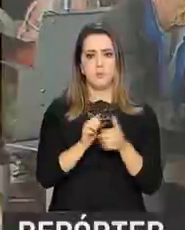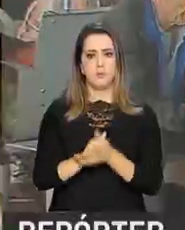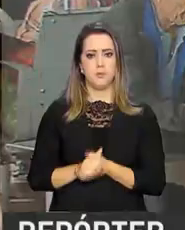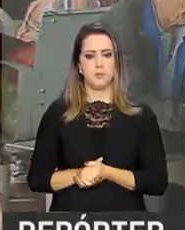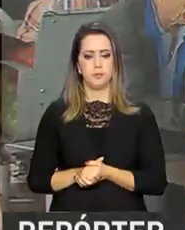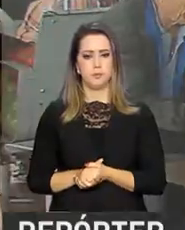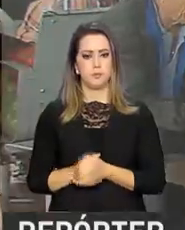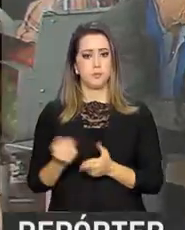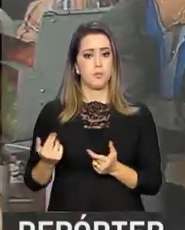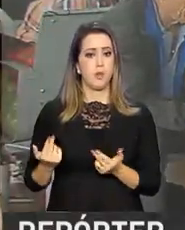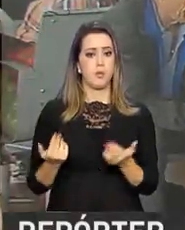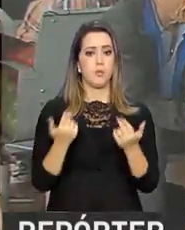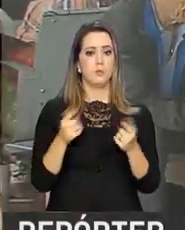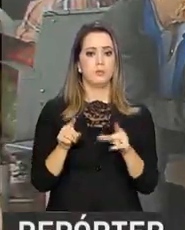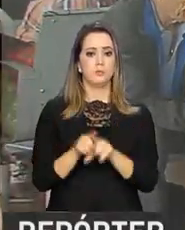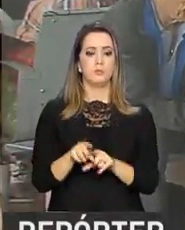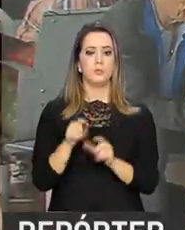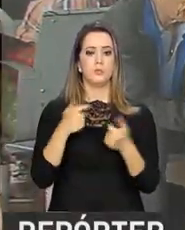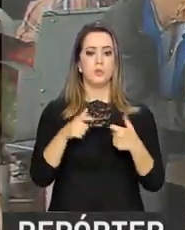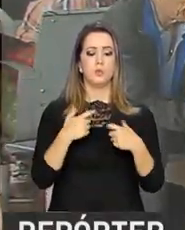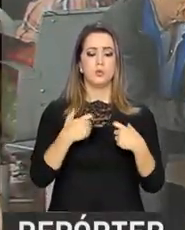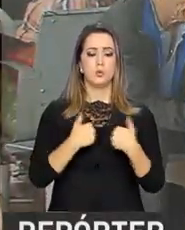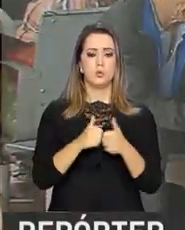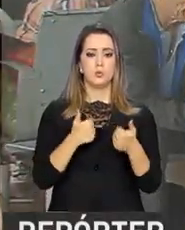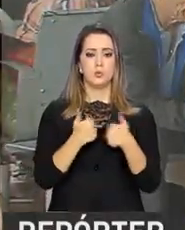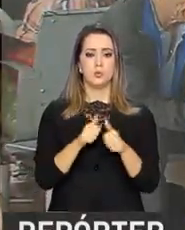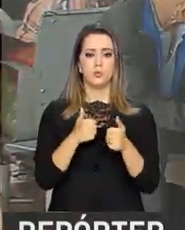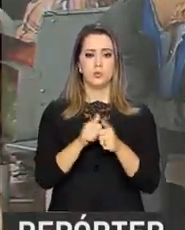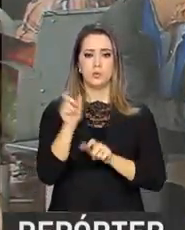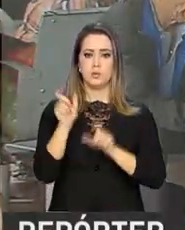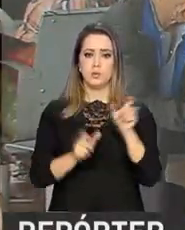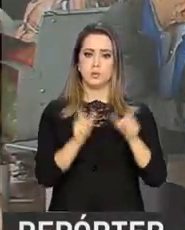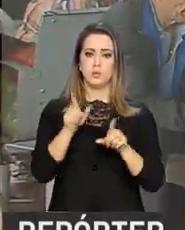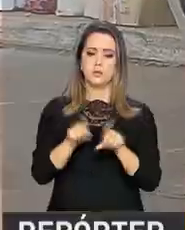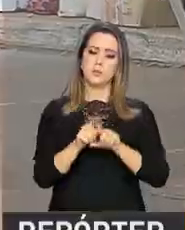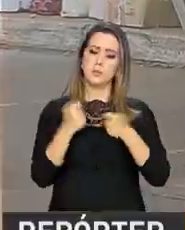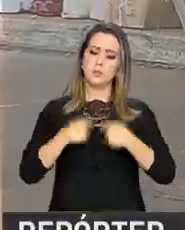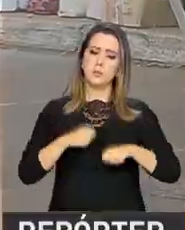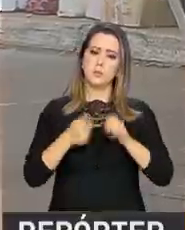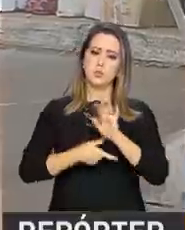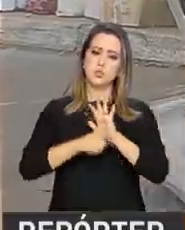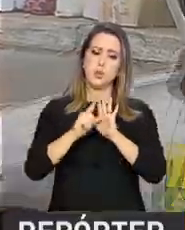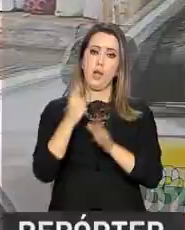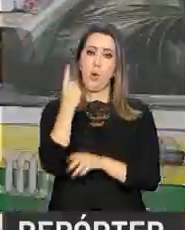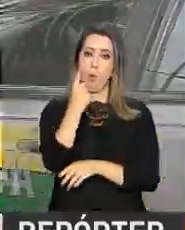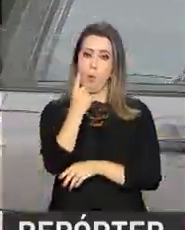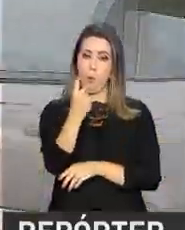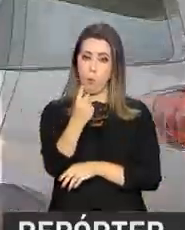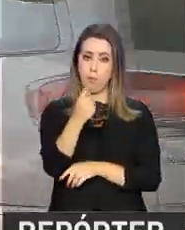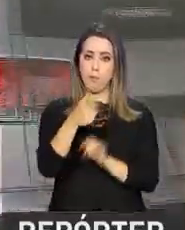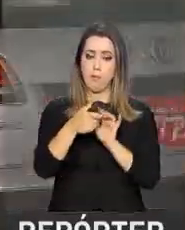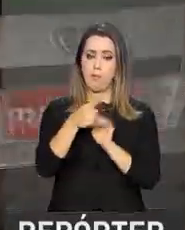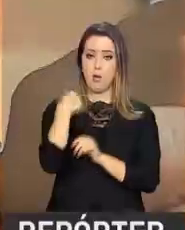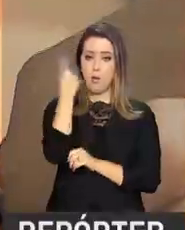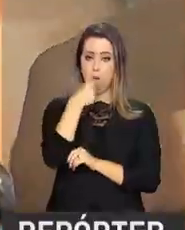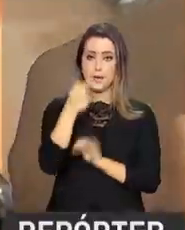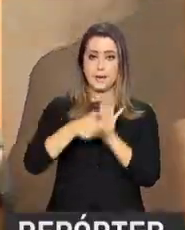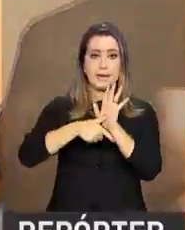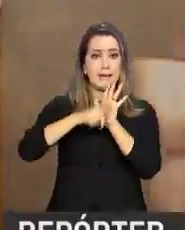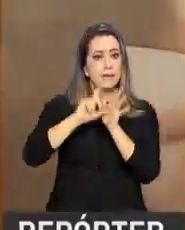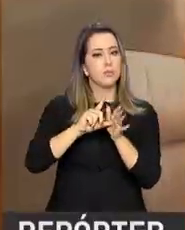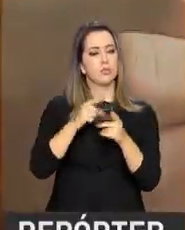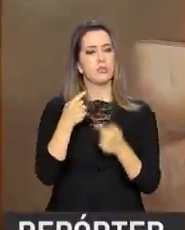exemplo dos aeroportos nos terminais rodoviários os passageiros também precisam chegar com uma hora de antecedência e não